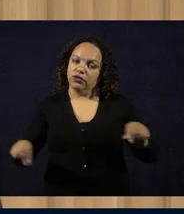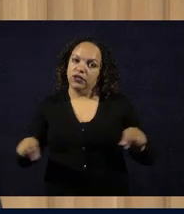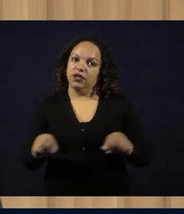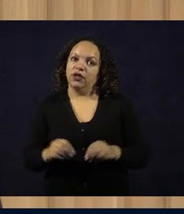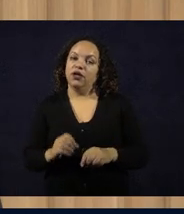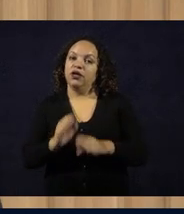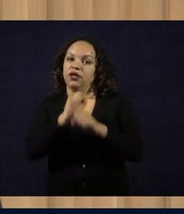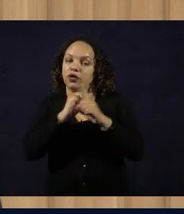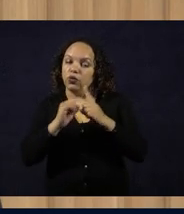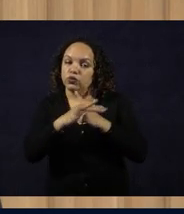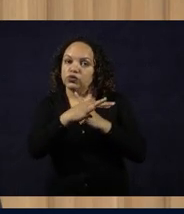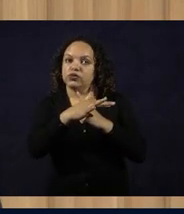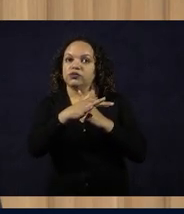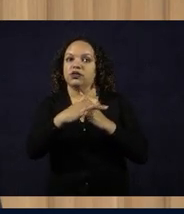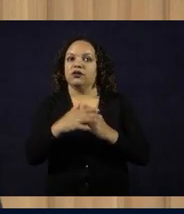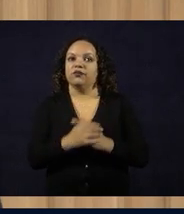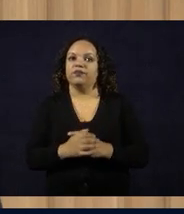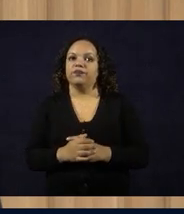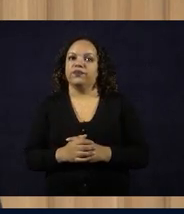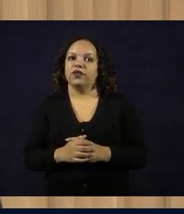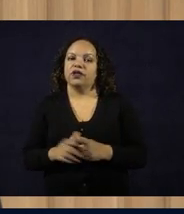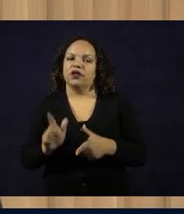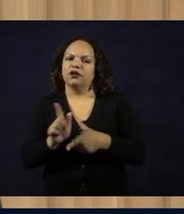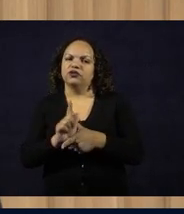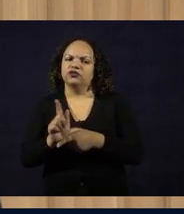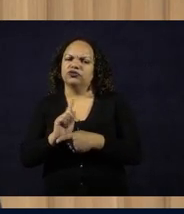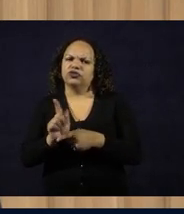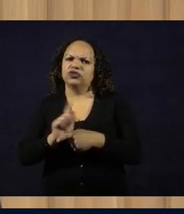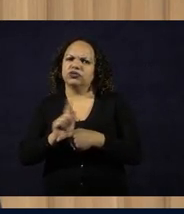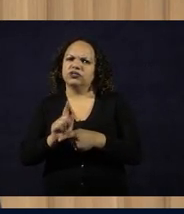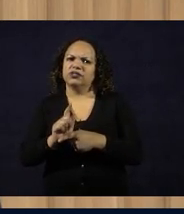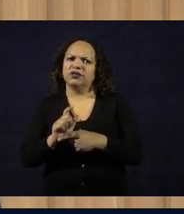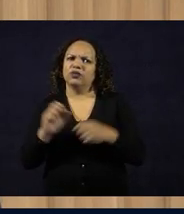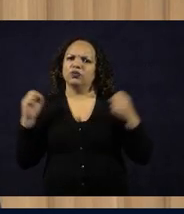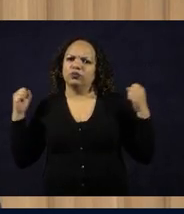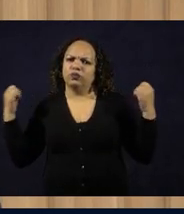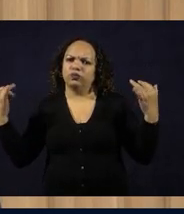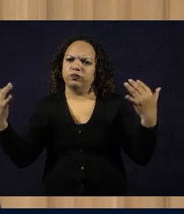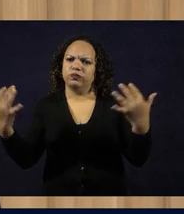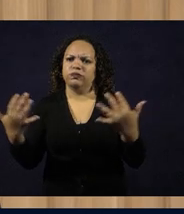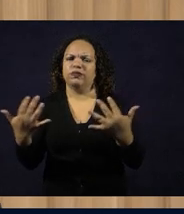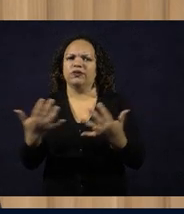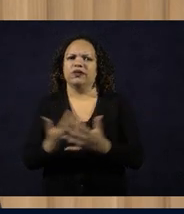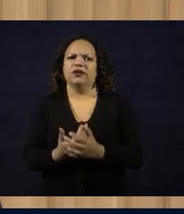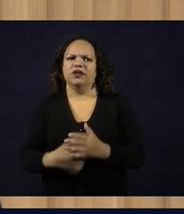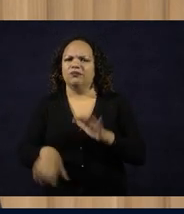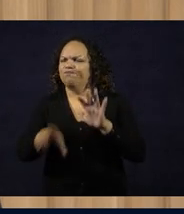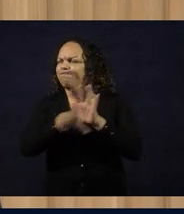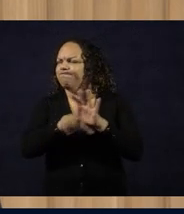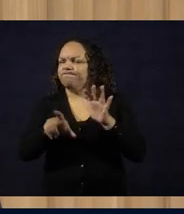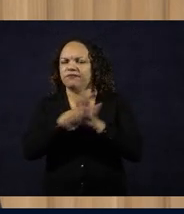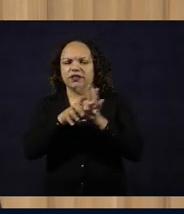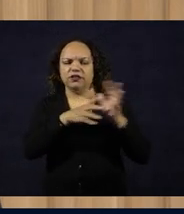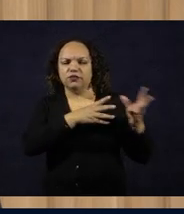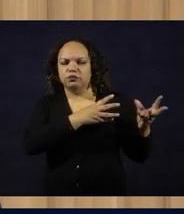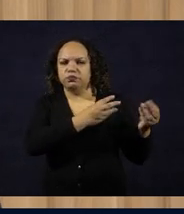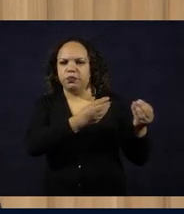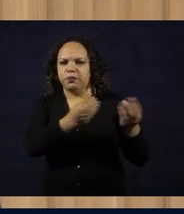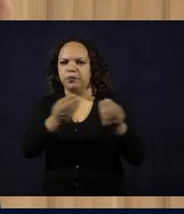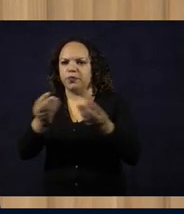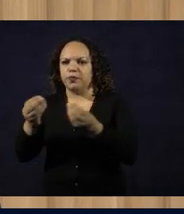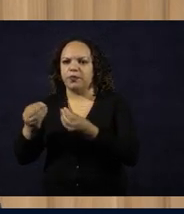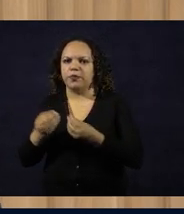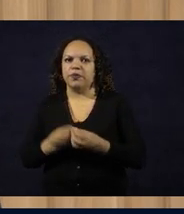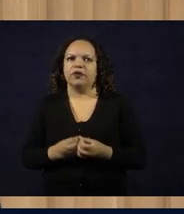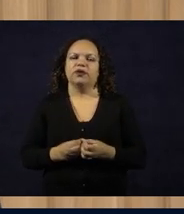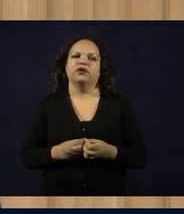e aí o que acontece né já estão ambiental super importante né porque tinha tem ele né leis que nós temos que cumprir dentro do negócio né para